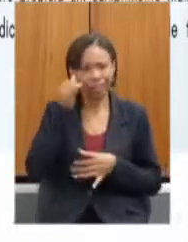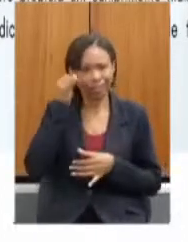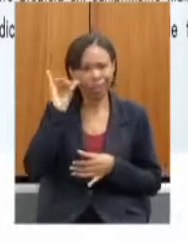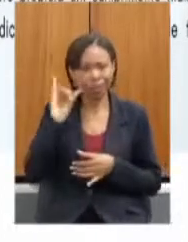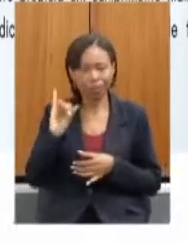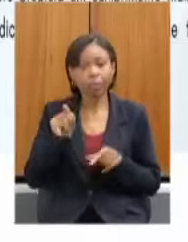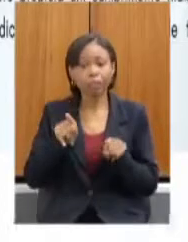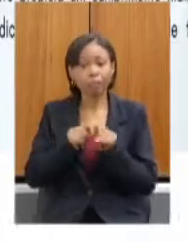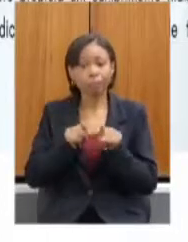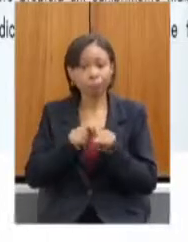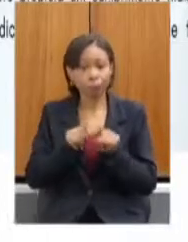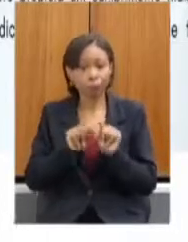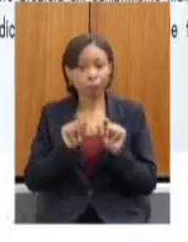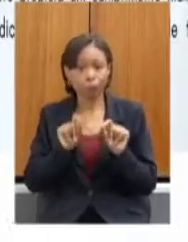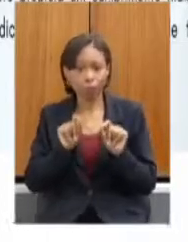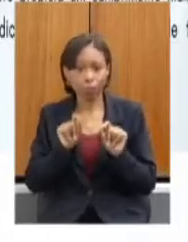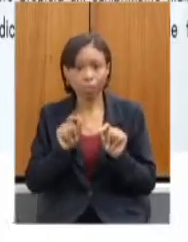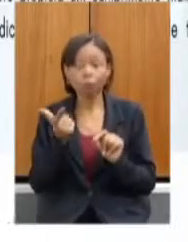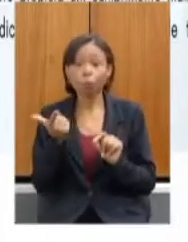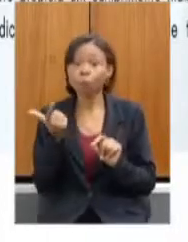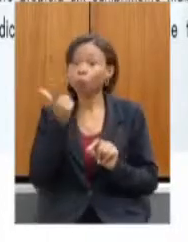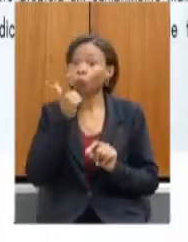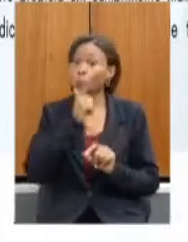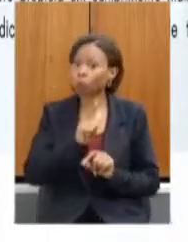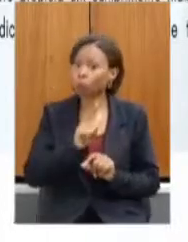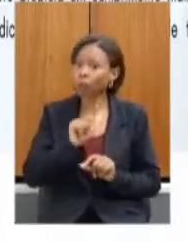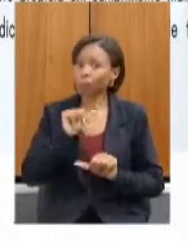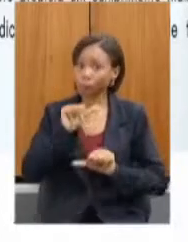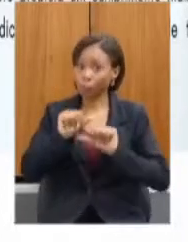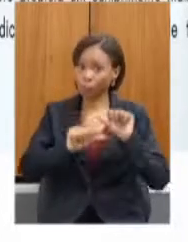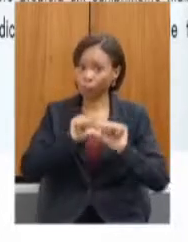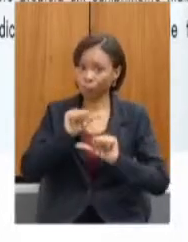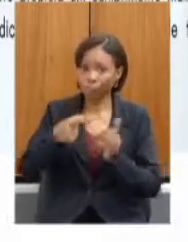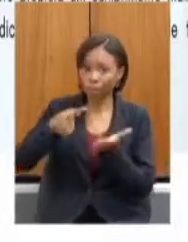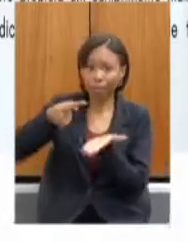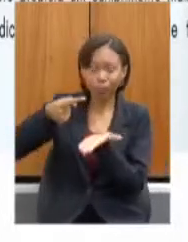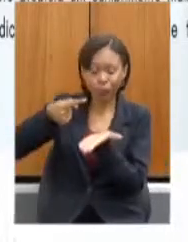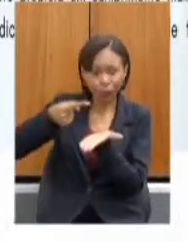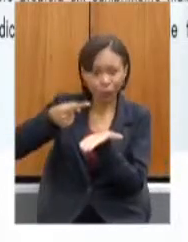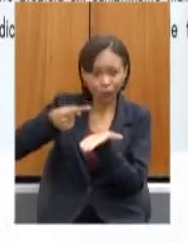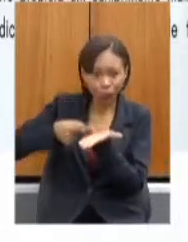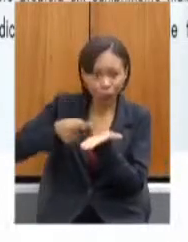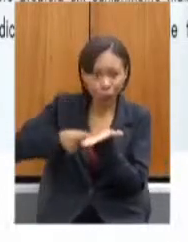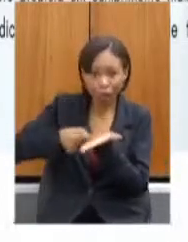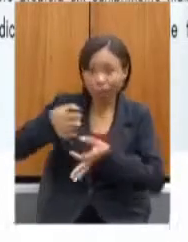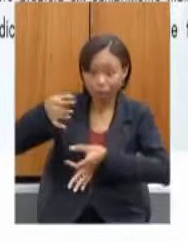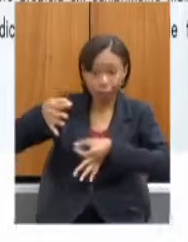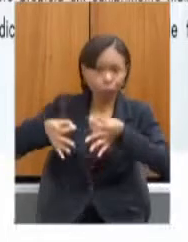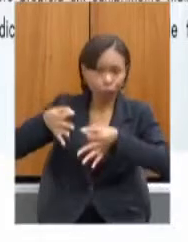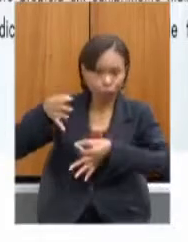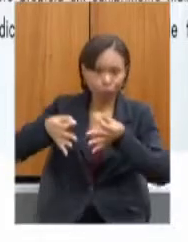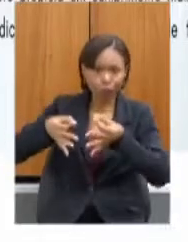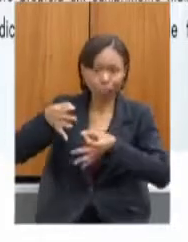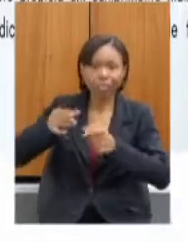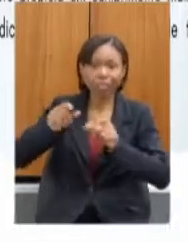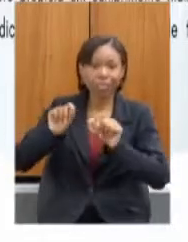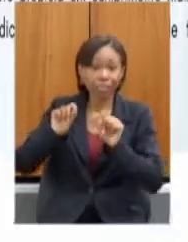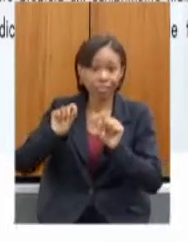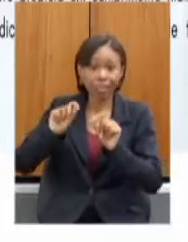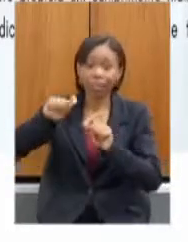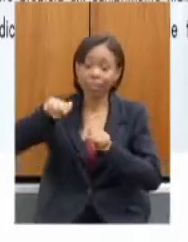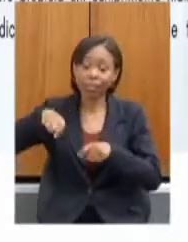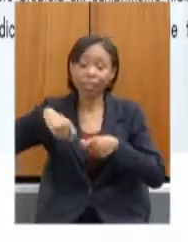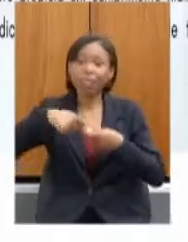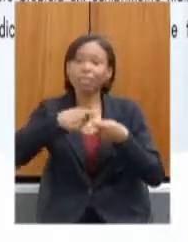E além disso também o nosso conseguimos Oi Mari tem um acordo com a justiça de poder entregar os medicamentos